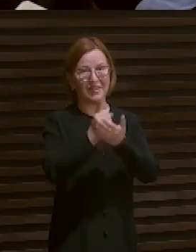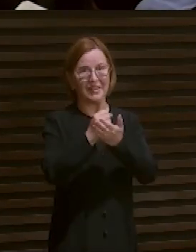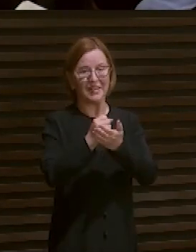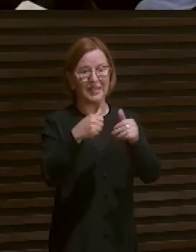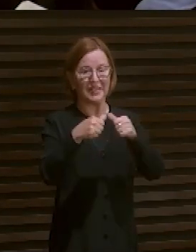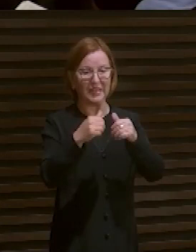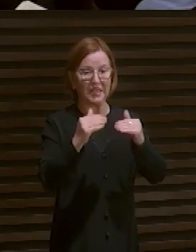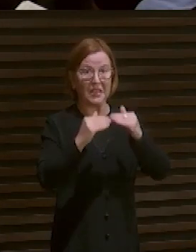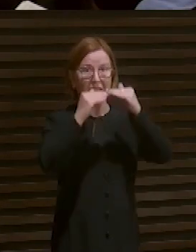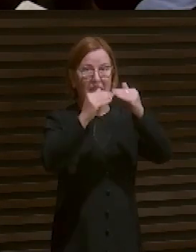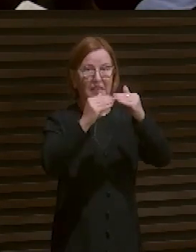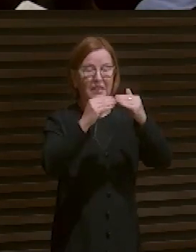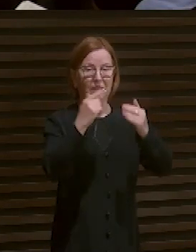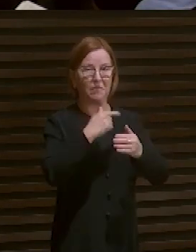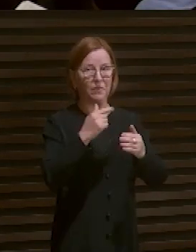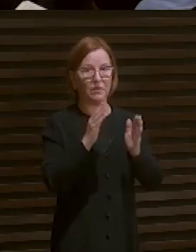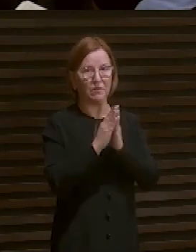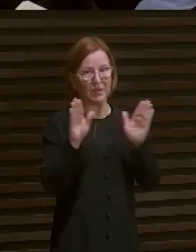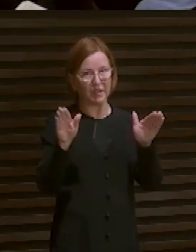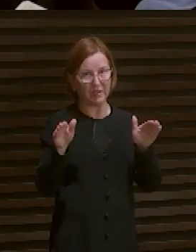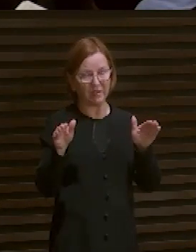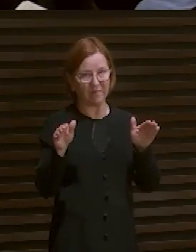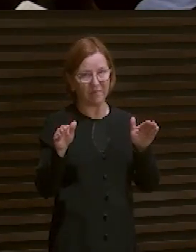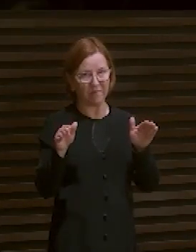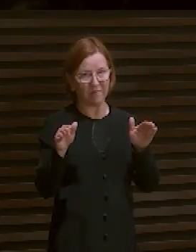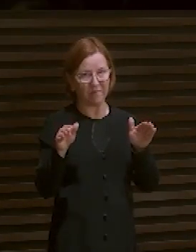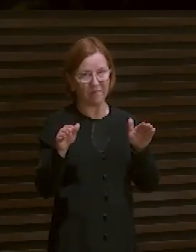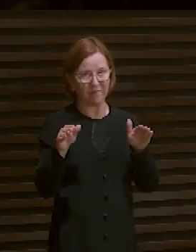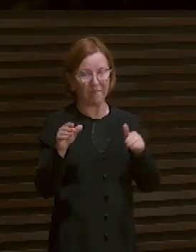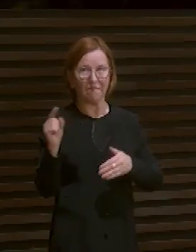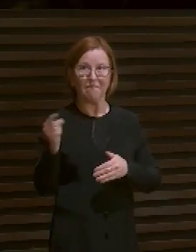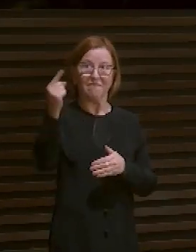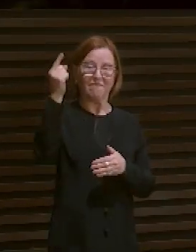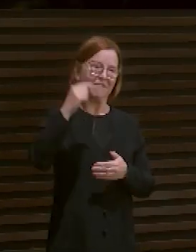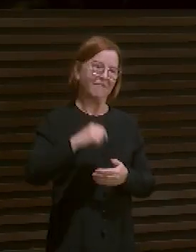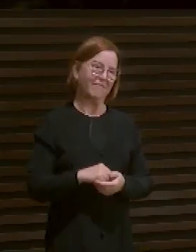acima dos anjos, ele está muito mais elevado.